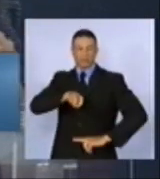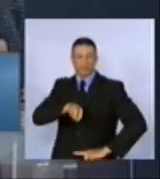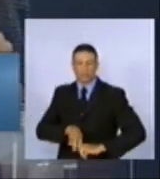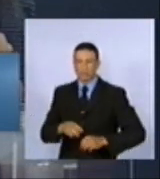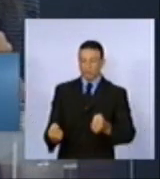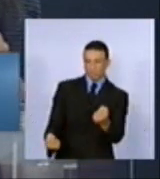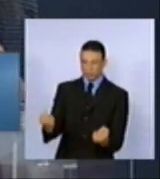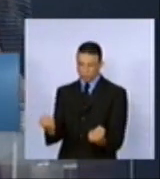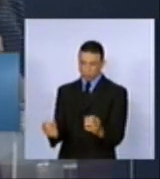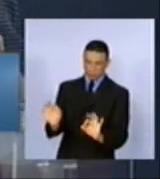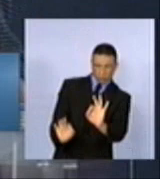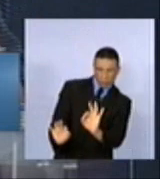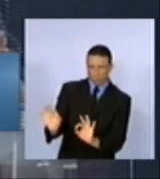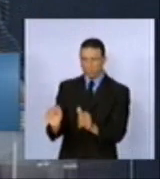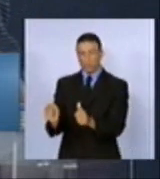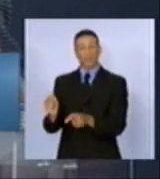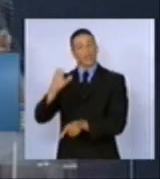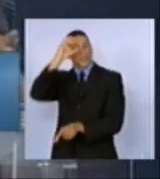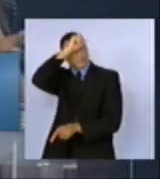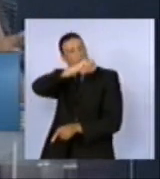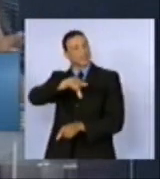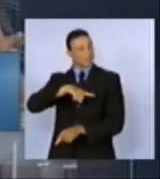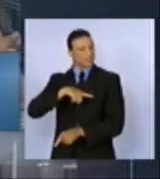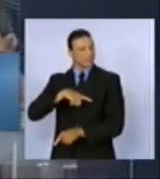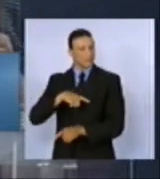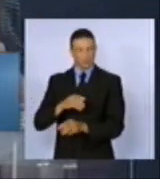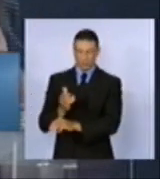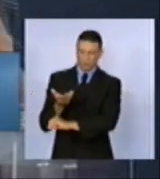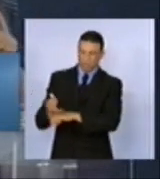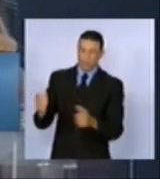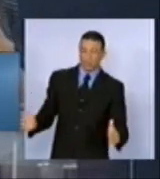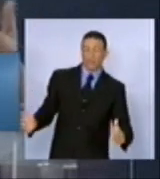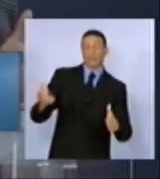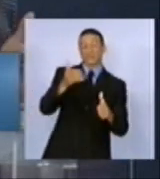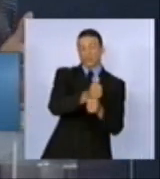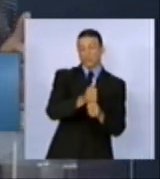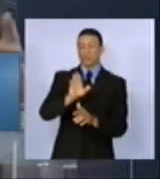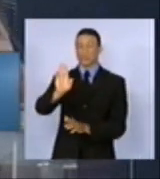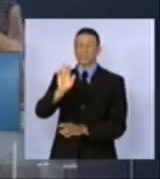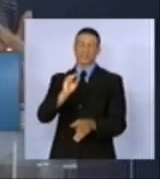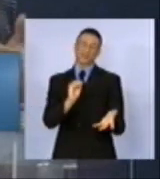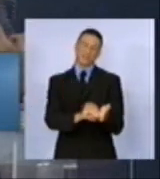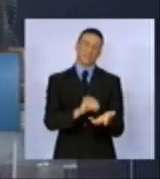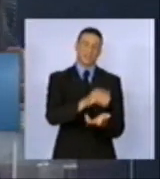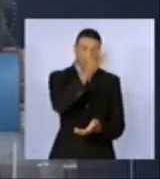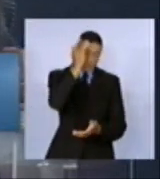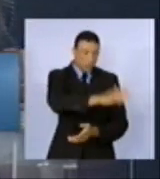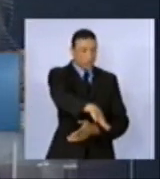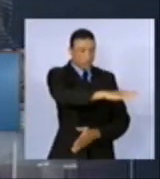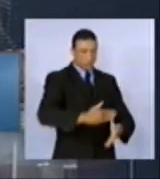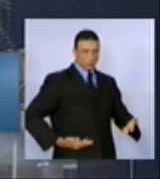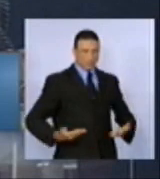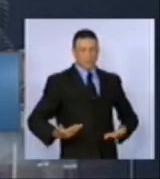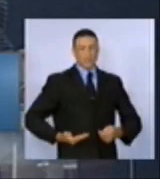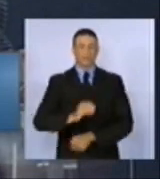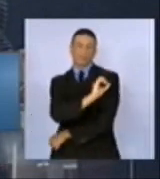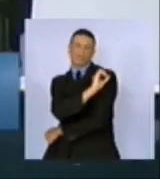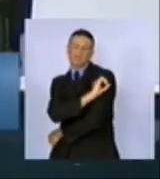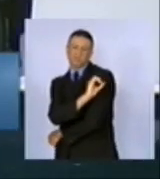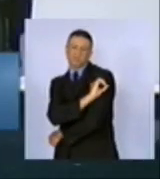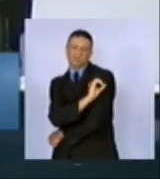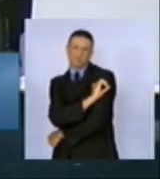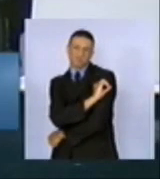atividade né na prática ocorre uma problemática em função da Baixa escolaridade e alfabetização desses